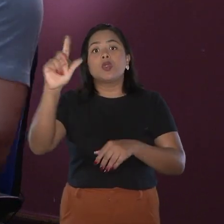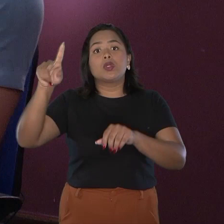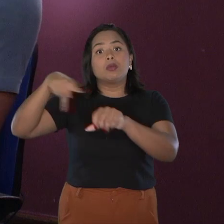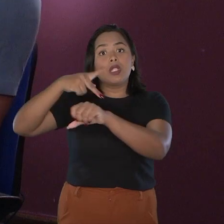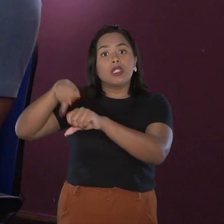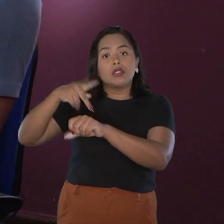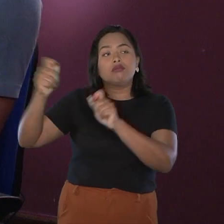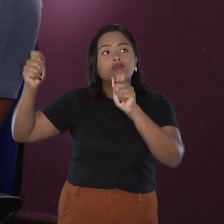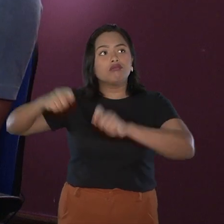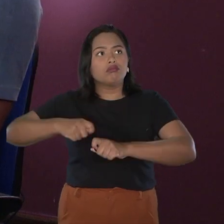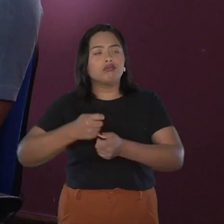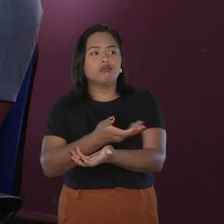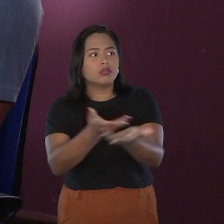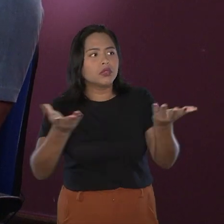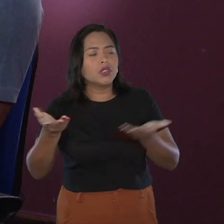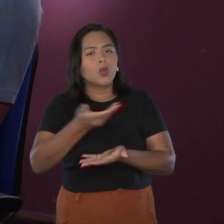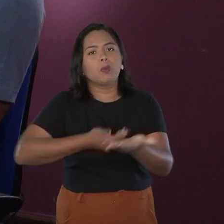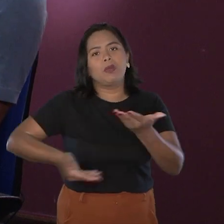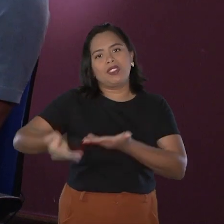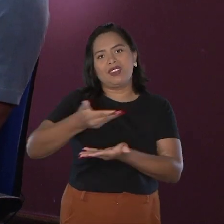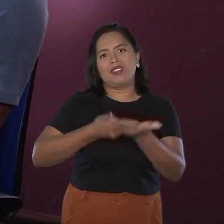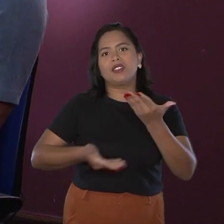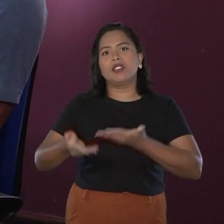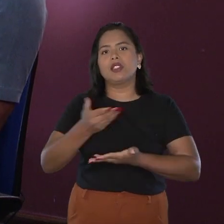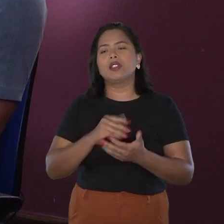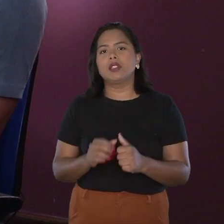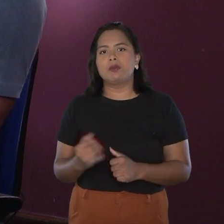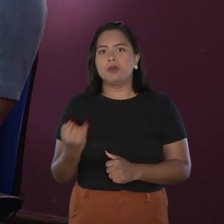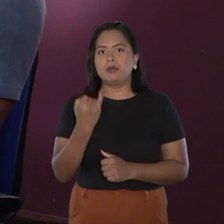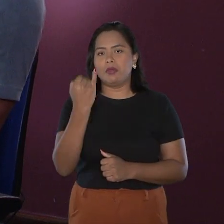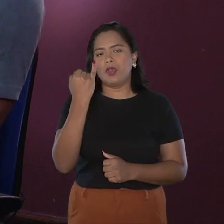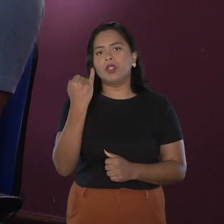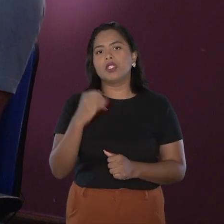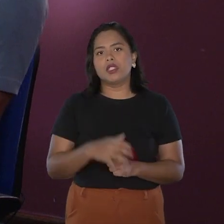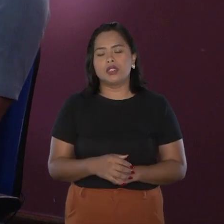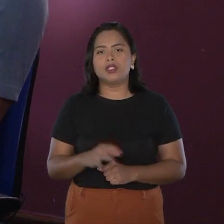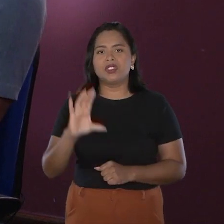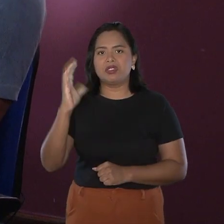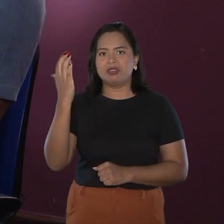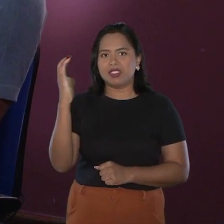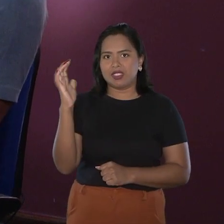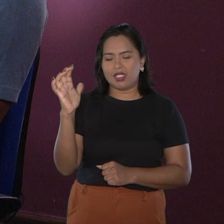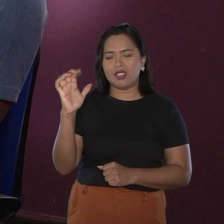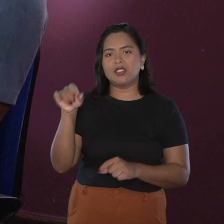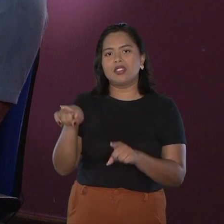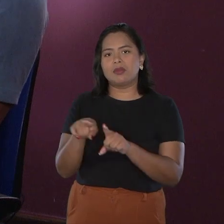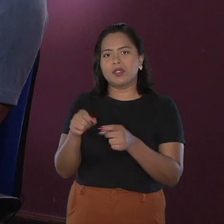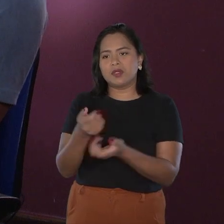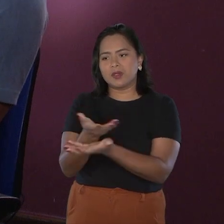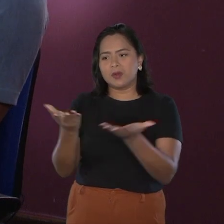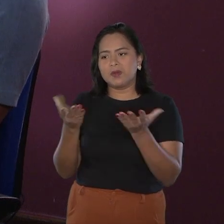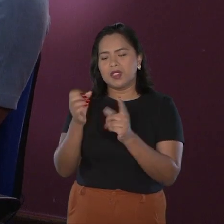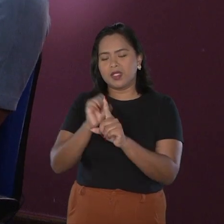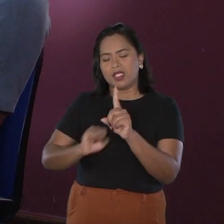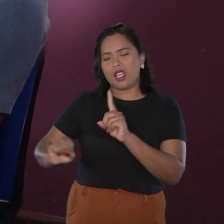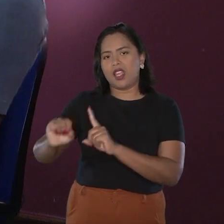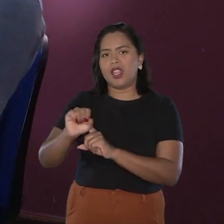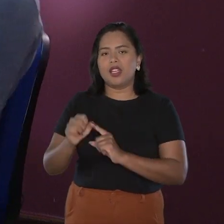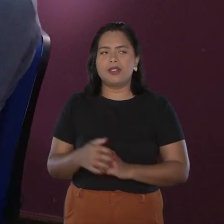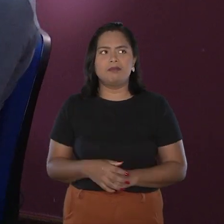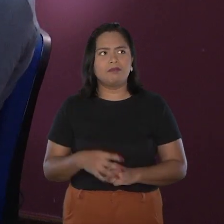possibilitando conhecimento muito relevante científicamente também para toda a comunidade